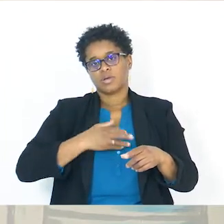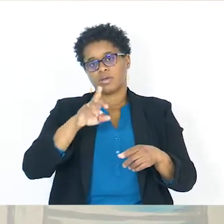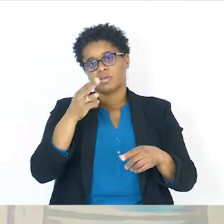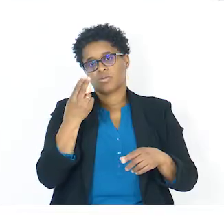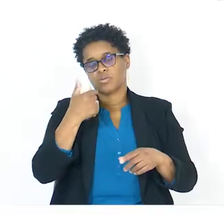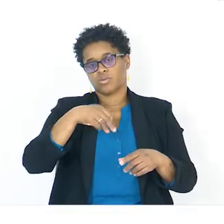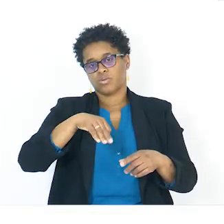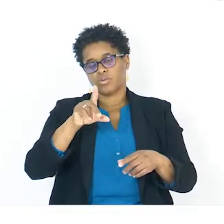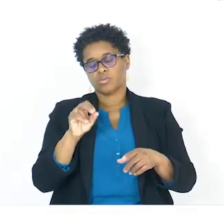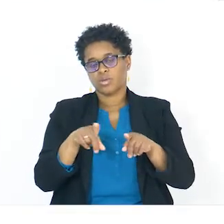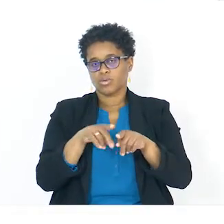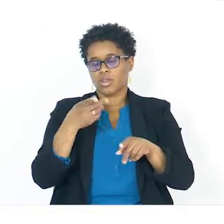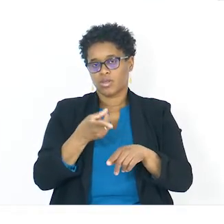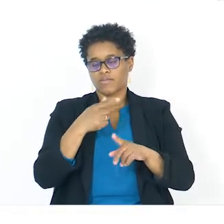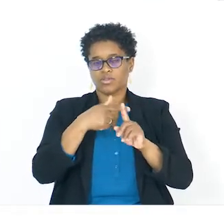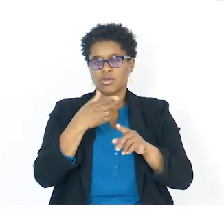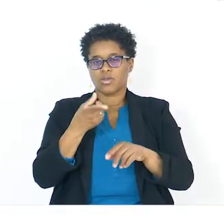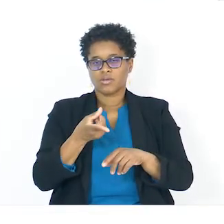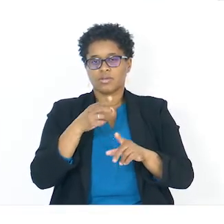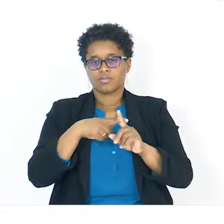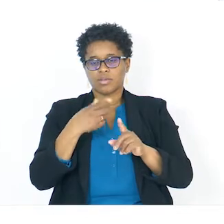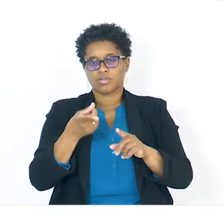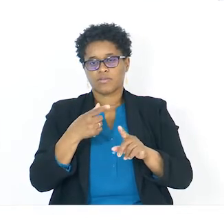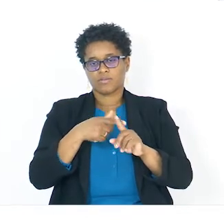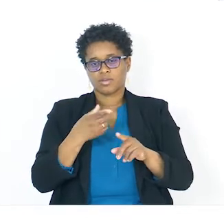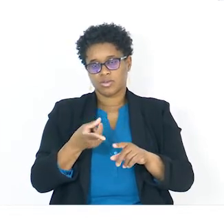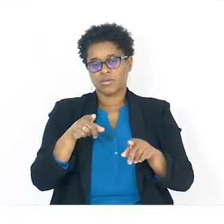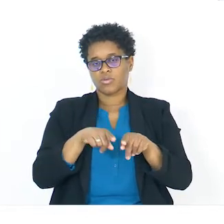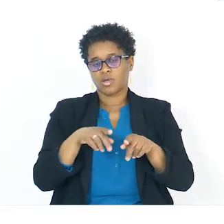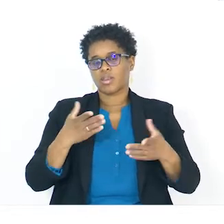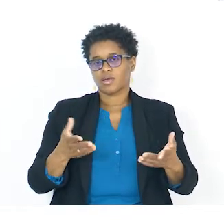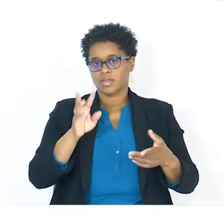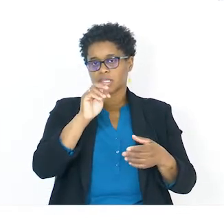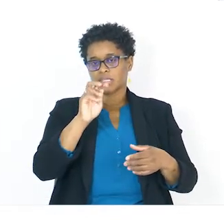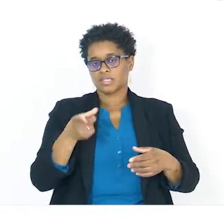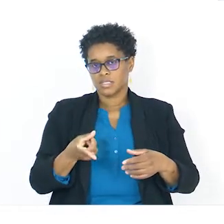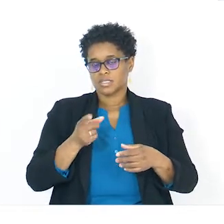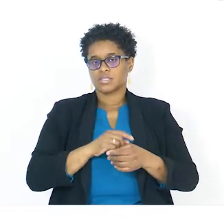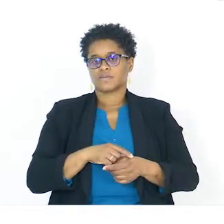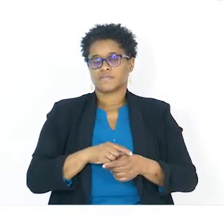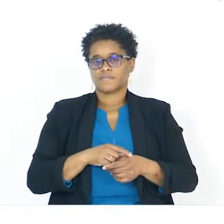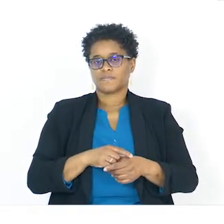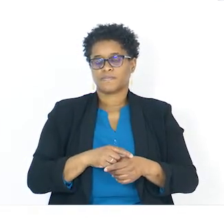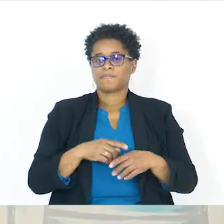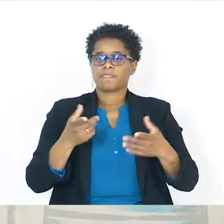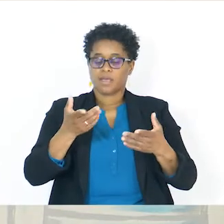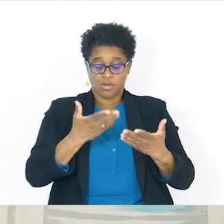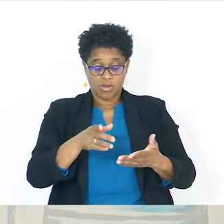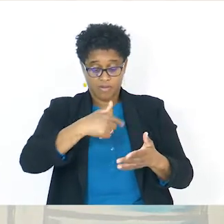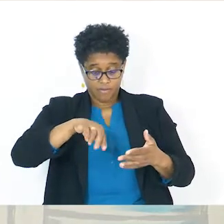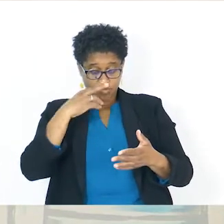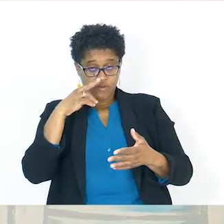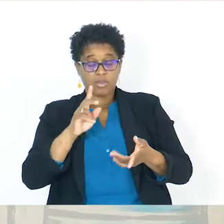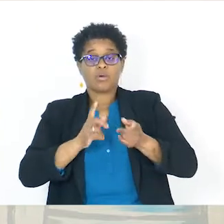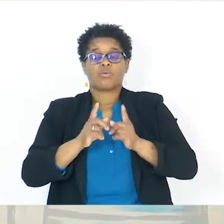quádruplo, que iguala também 9 mais 9 mais 9 mais 9 é igual a 36. Vamos